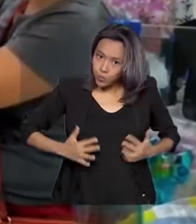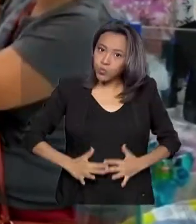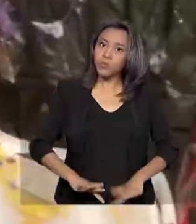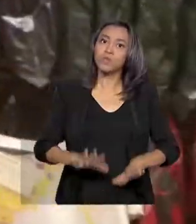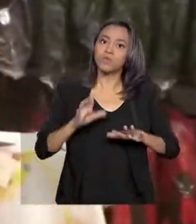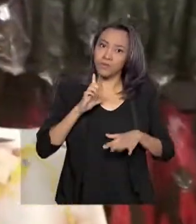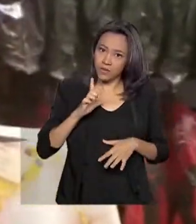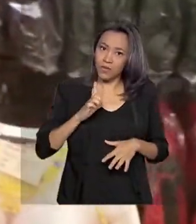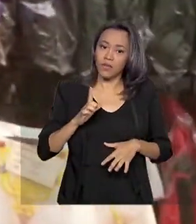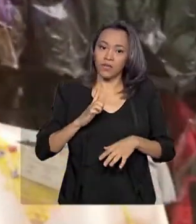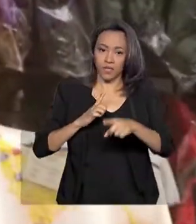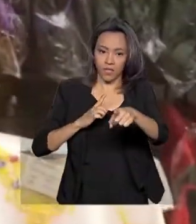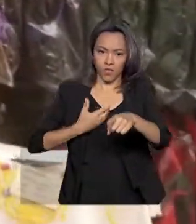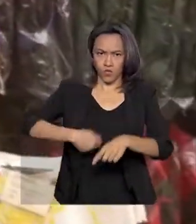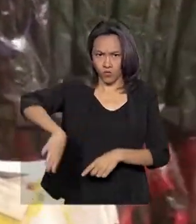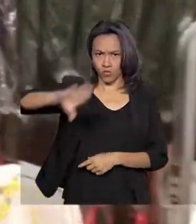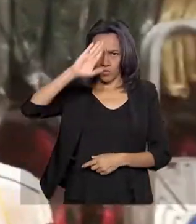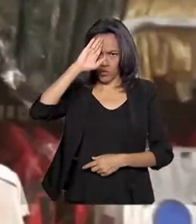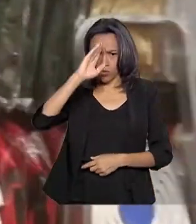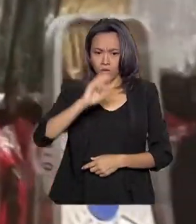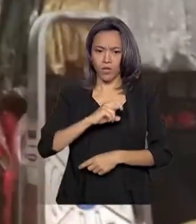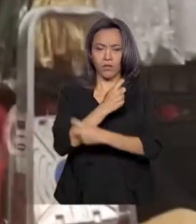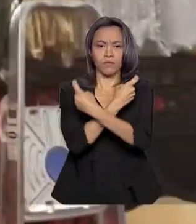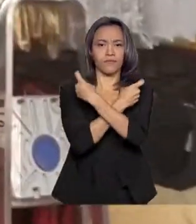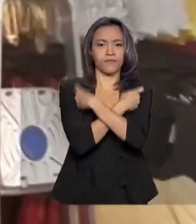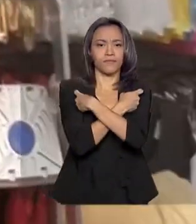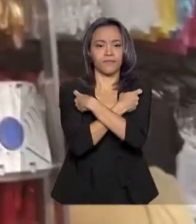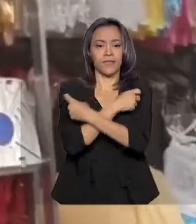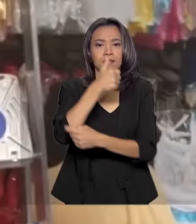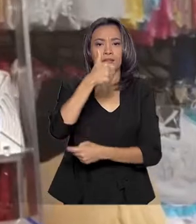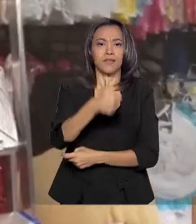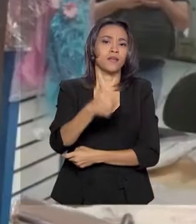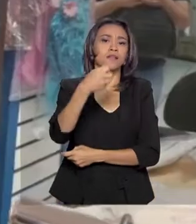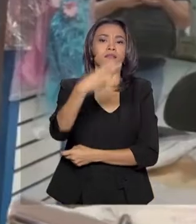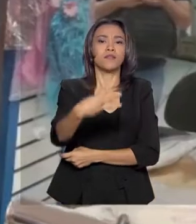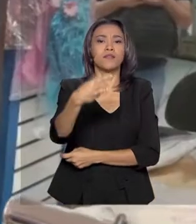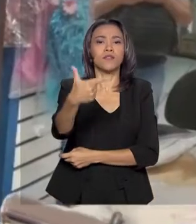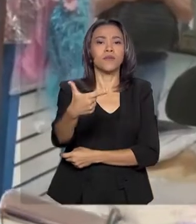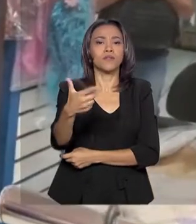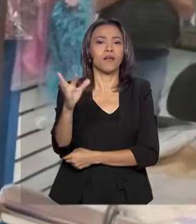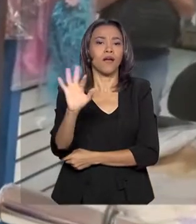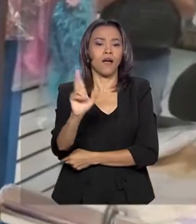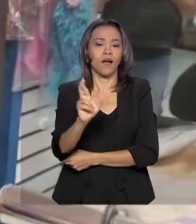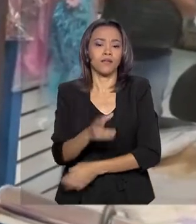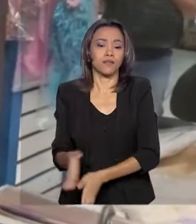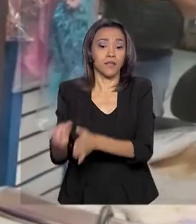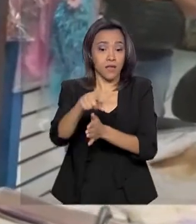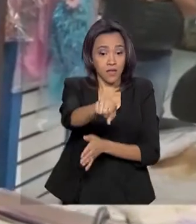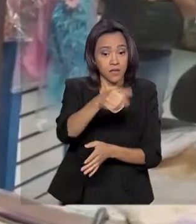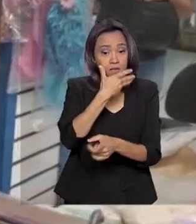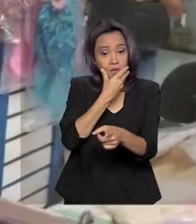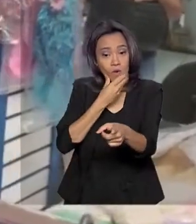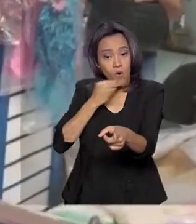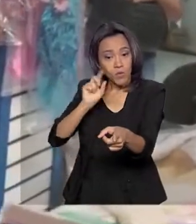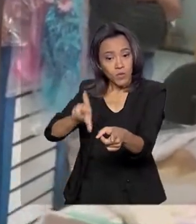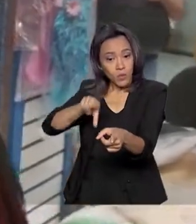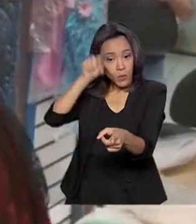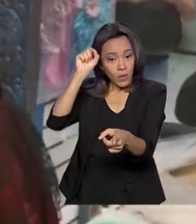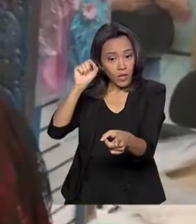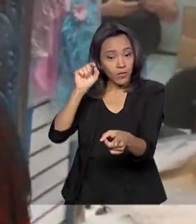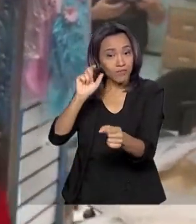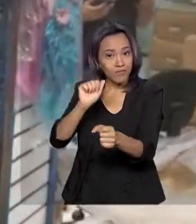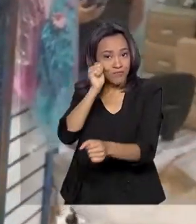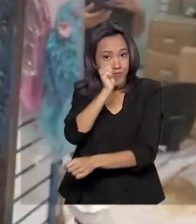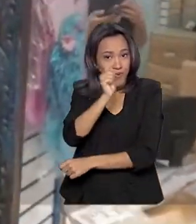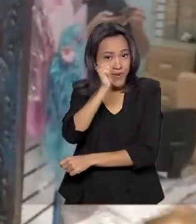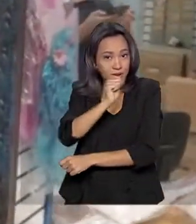ostentar. O soldado egípcio custa R$ 132. O Carlos escolheu uma fantasia inusitada,